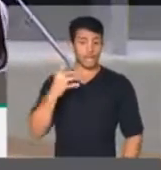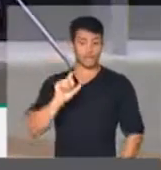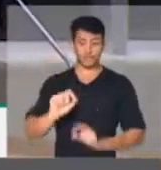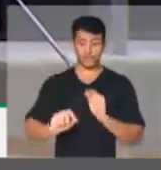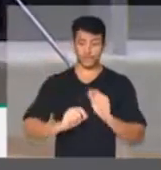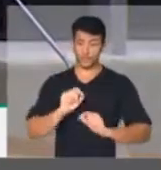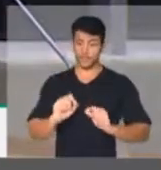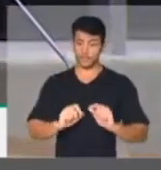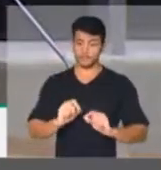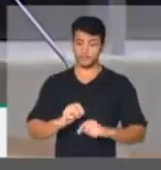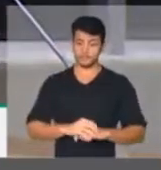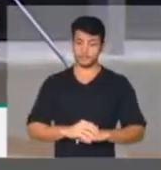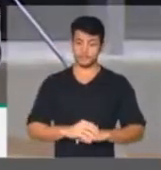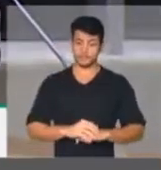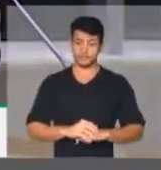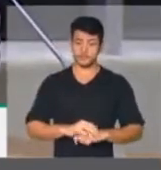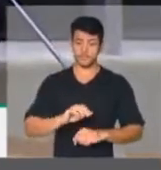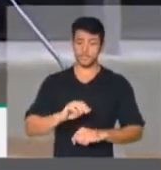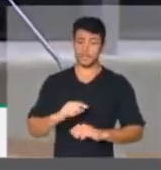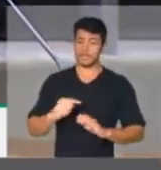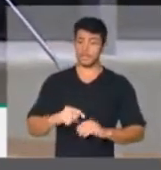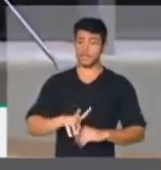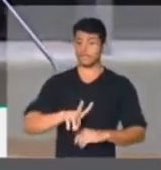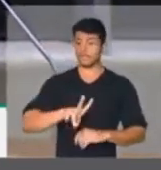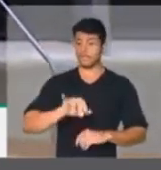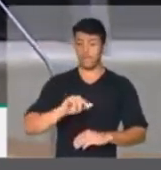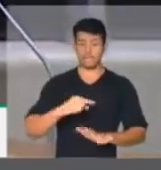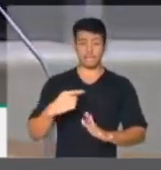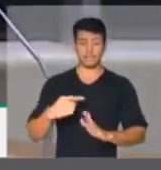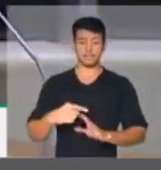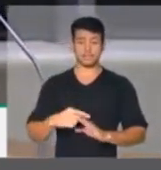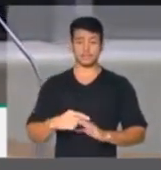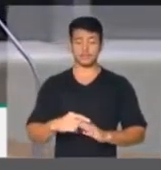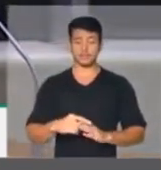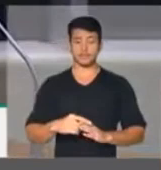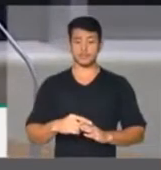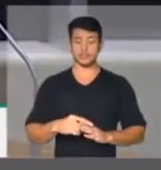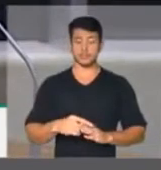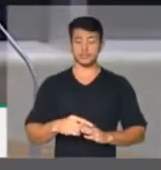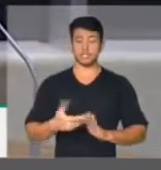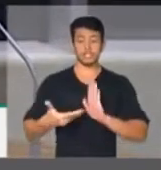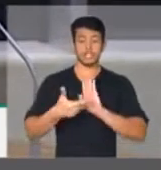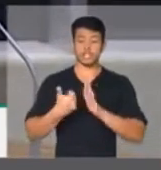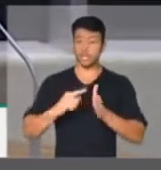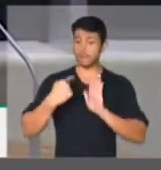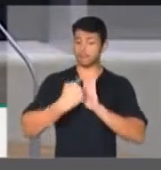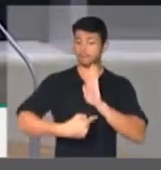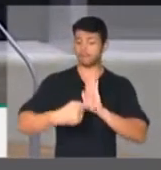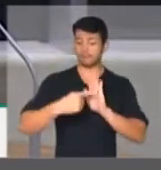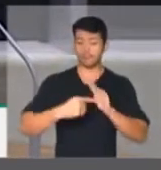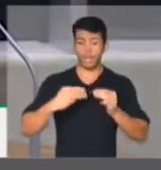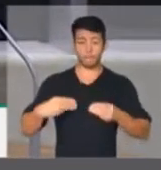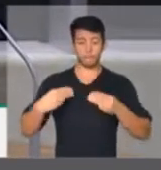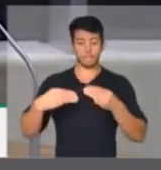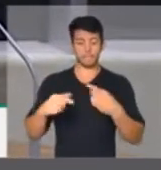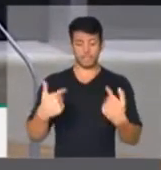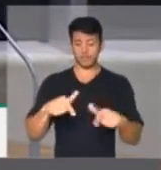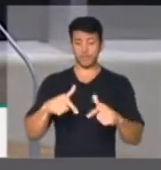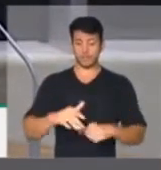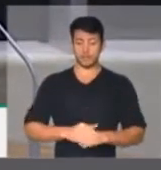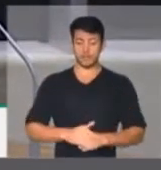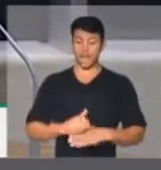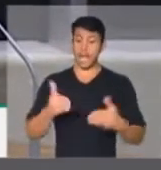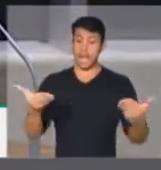outras maldades, extinguir o Ministério do Trabalho, que completou no dia 26